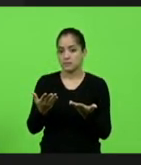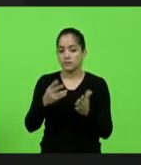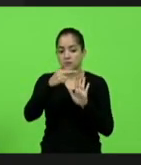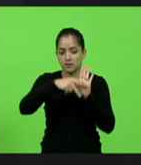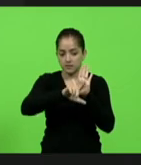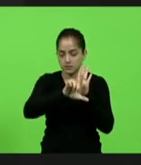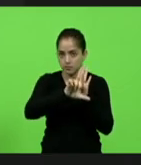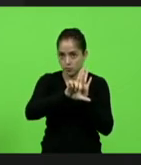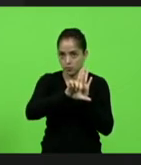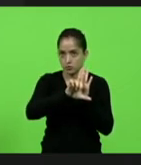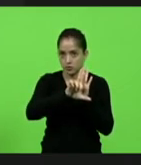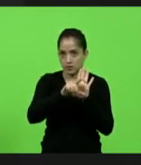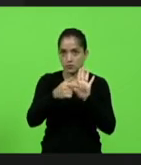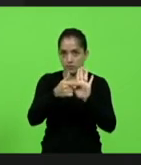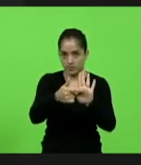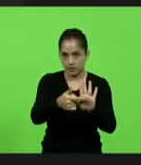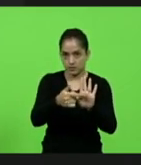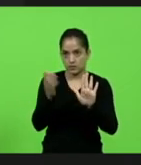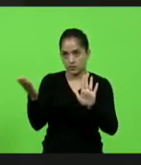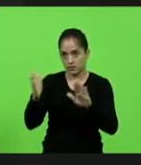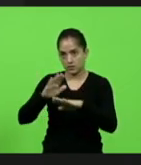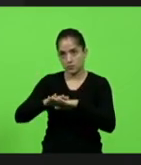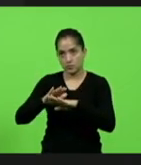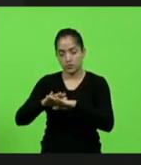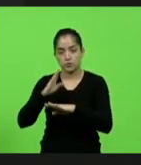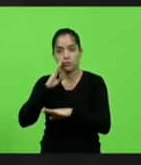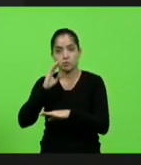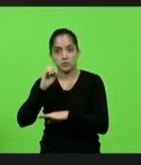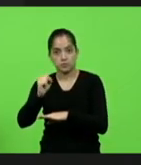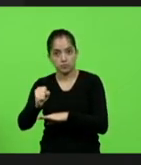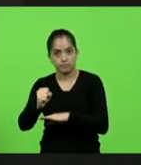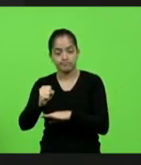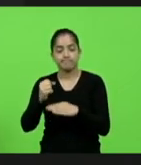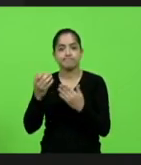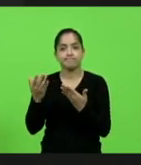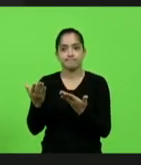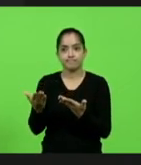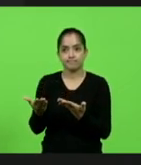lei, ora apresentado pelo deputado Bruno,